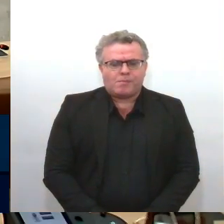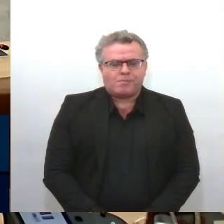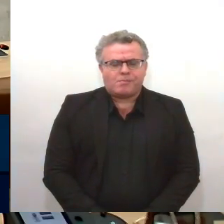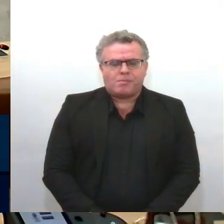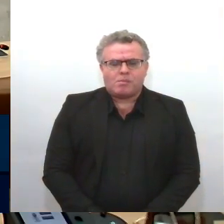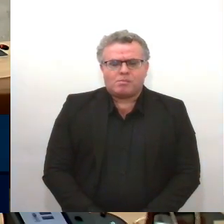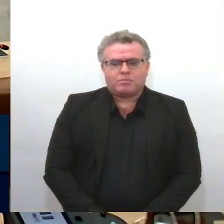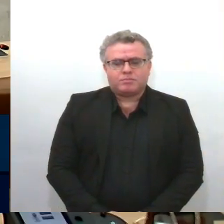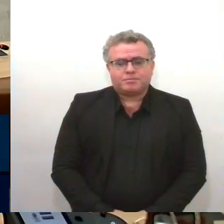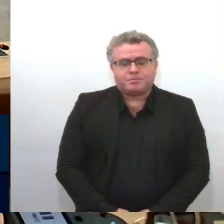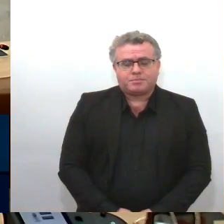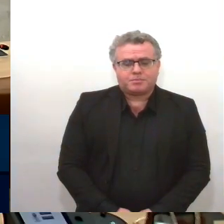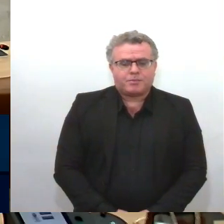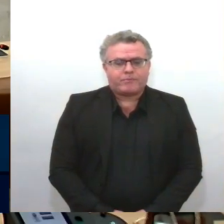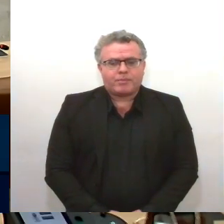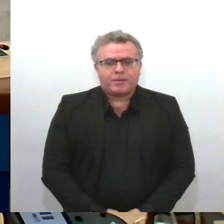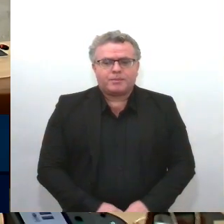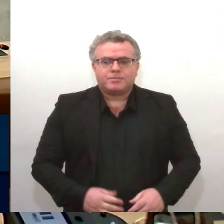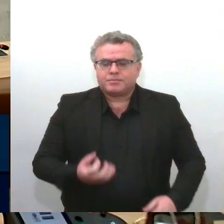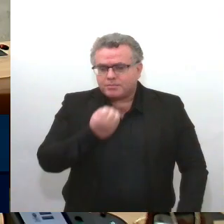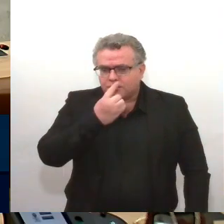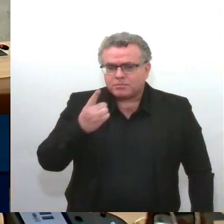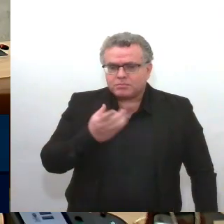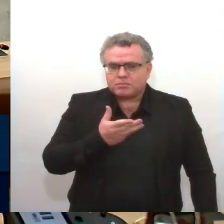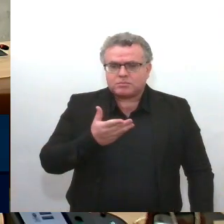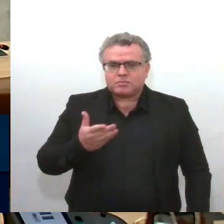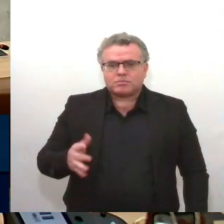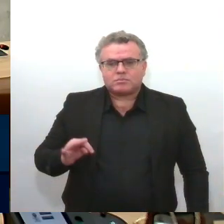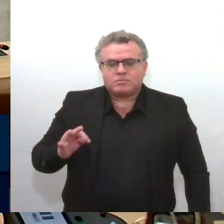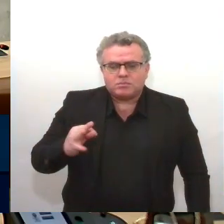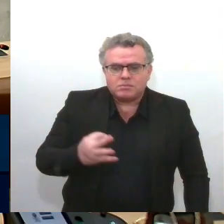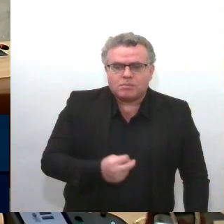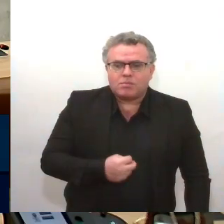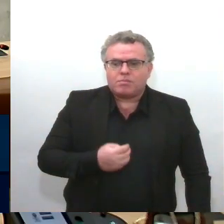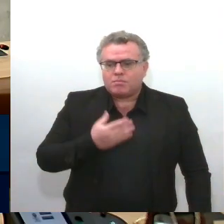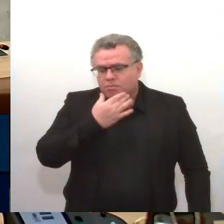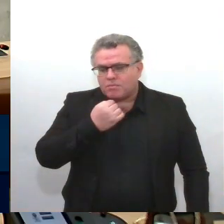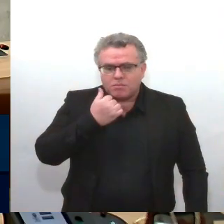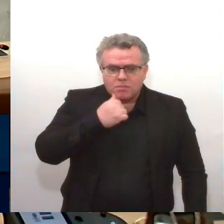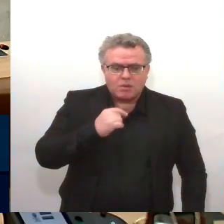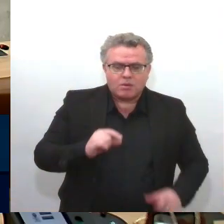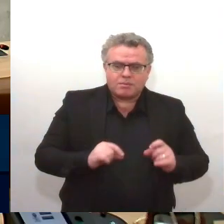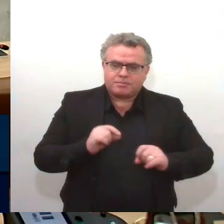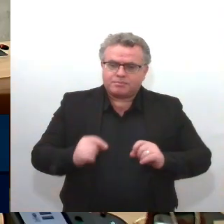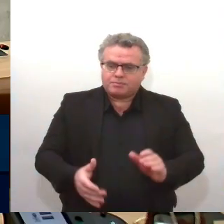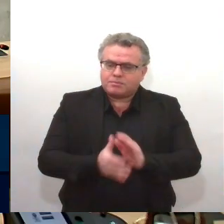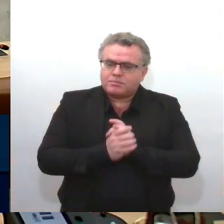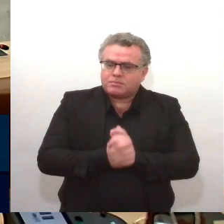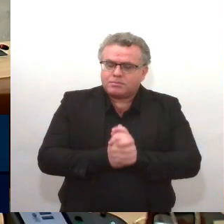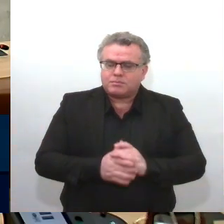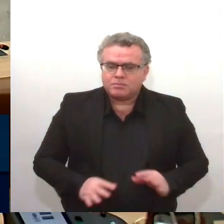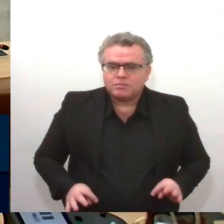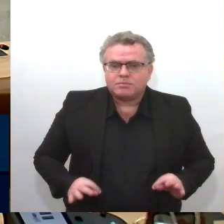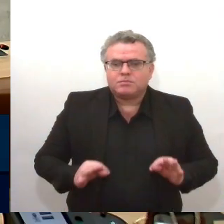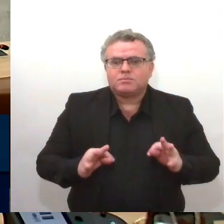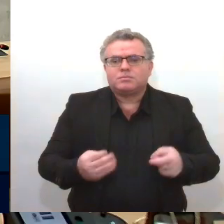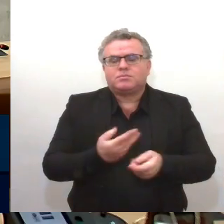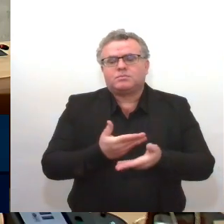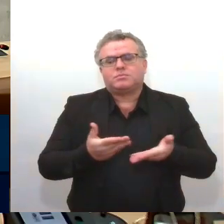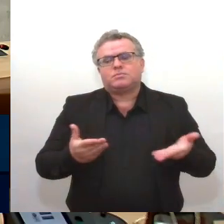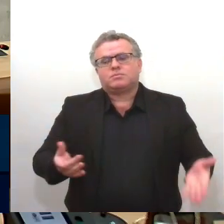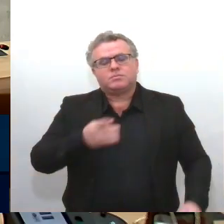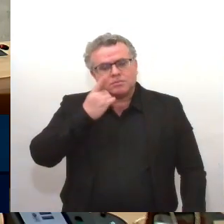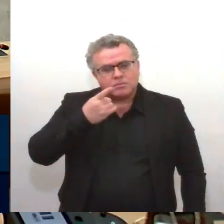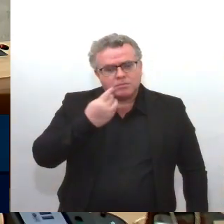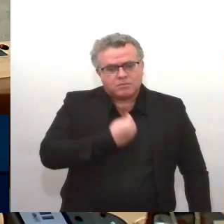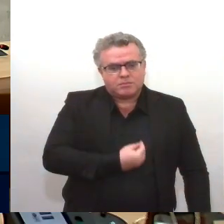Bom dia a todos bom dia a todos mais uma vez saudar aqui os colegas deputados colega as colegas deputadas